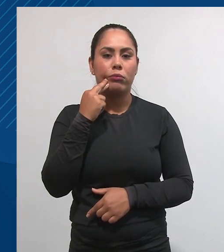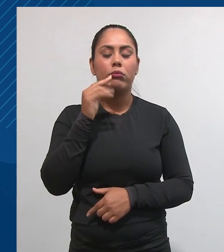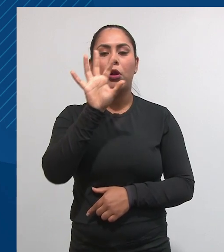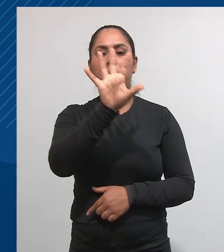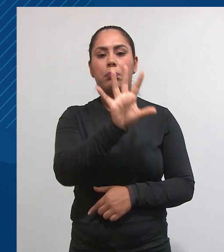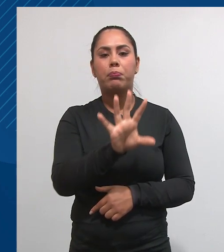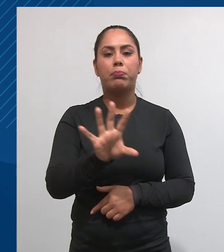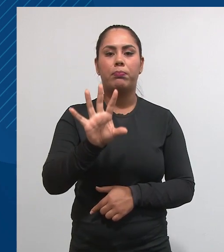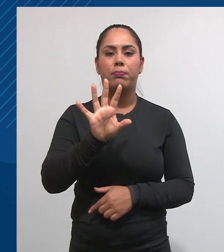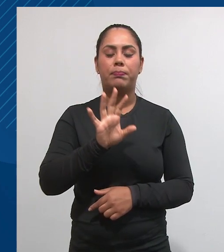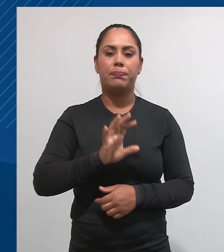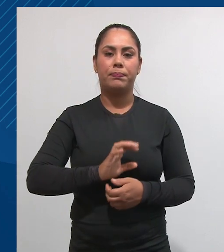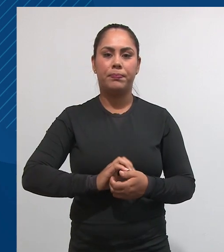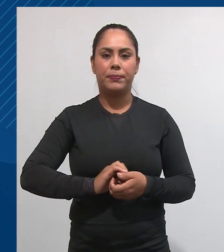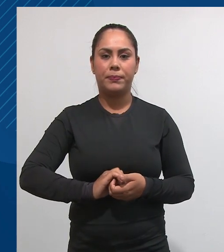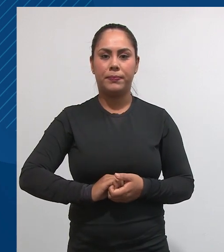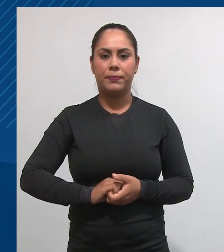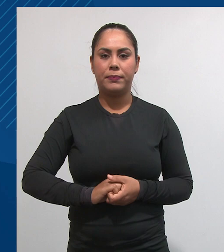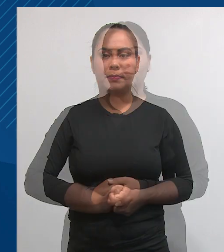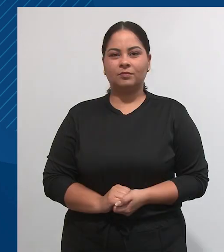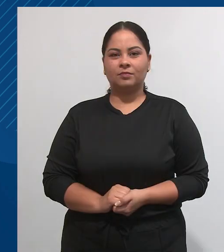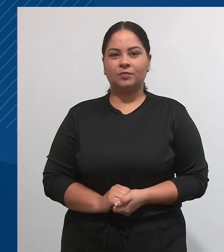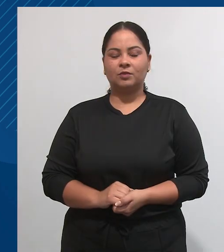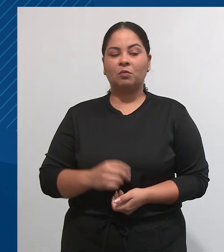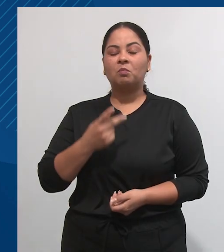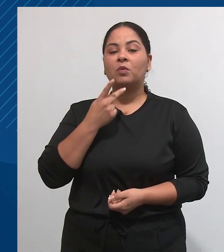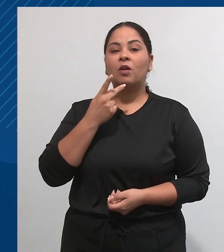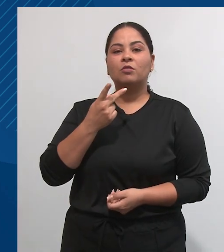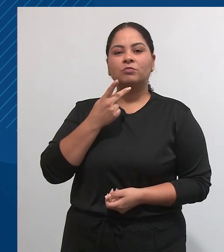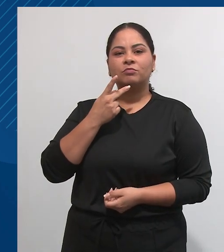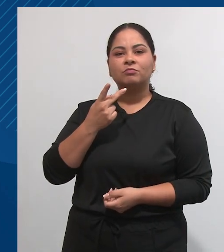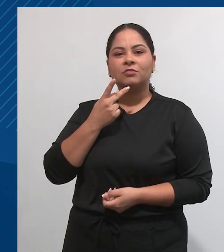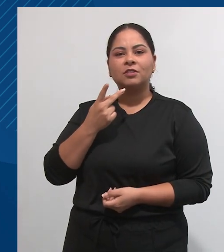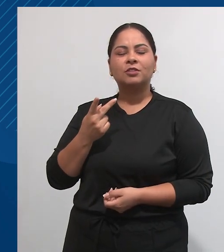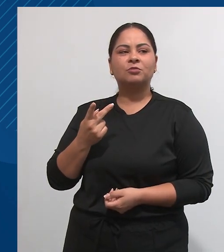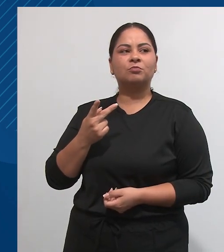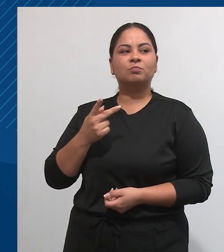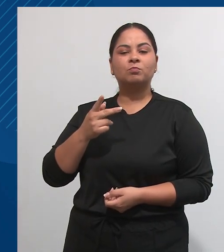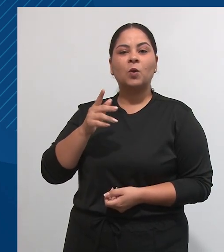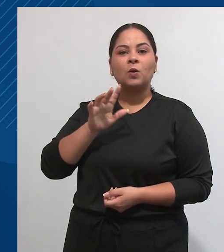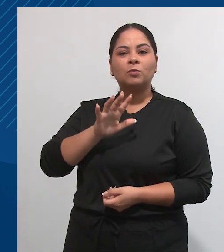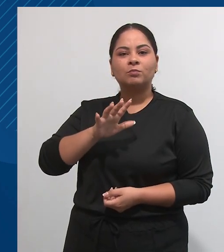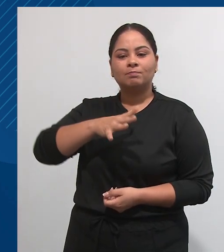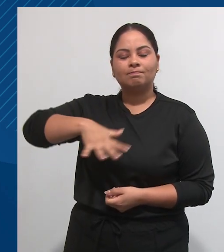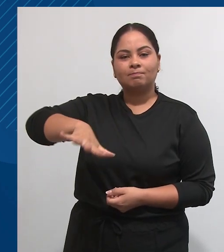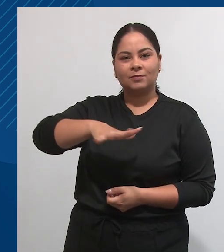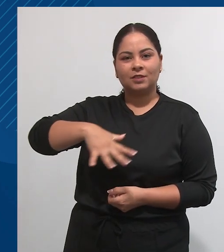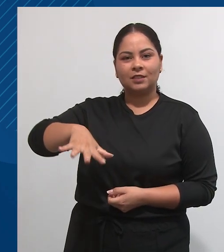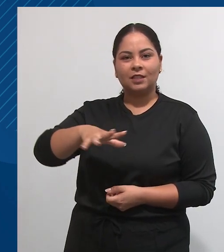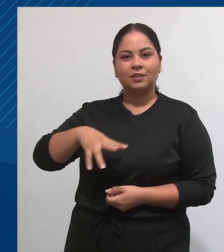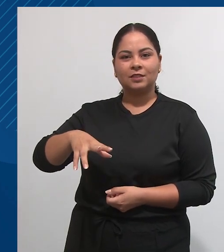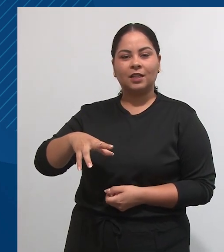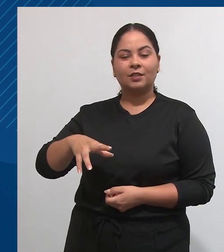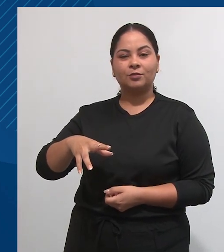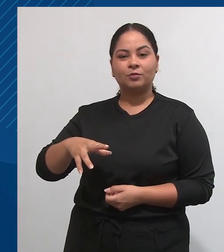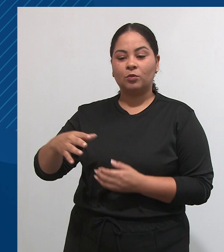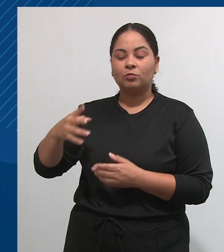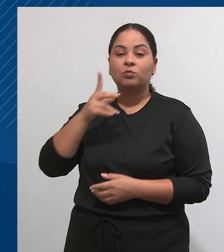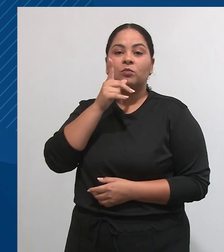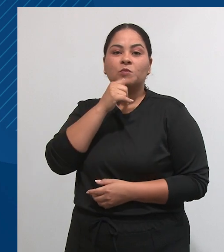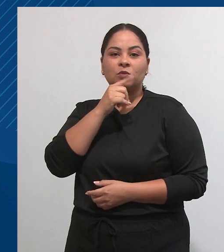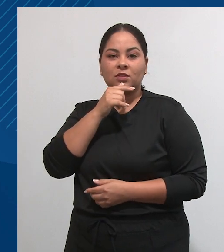formou. Falando de uma forma mais ampla, assim, do Vale do Rio Madeira, né, do Rio